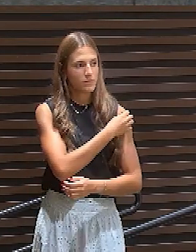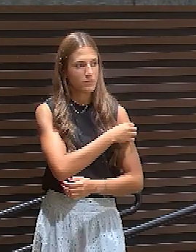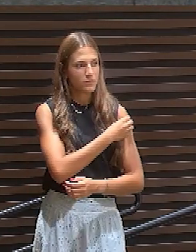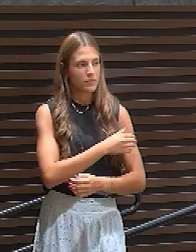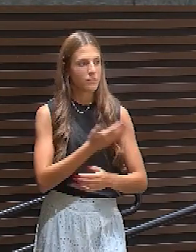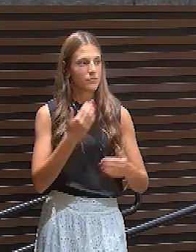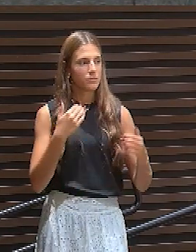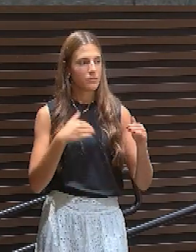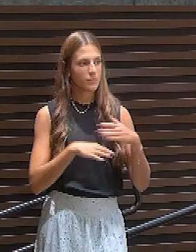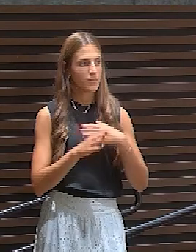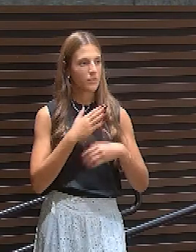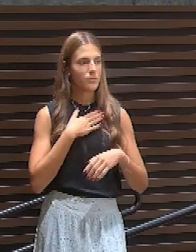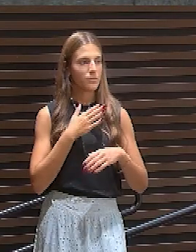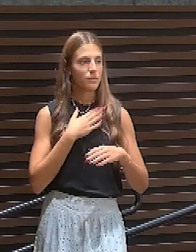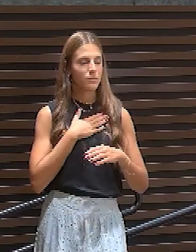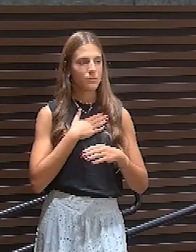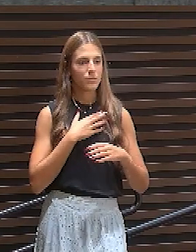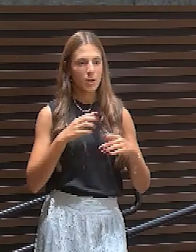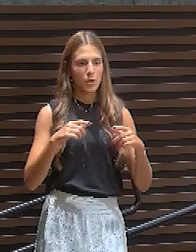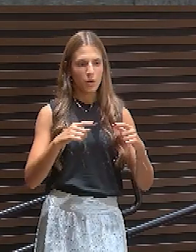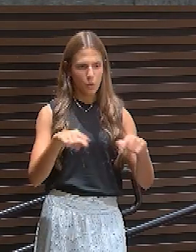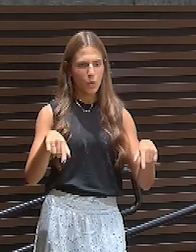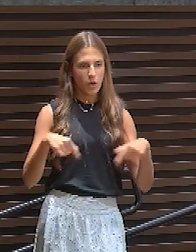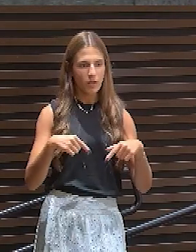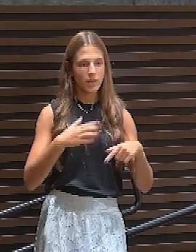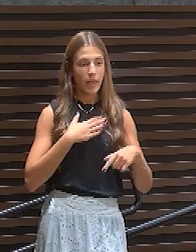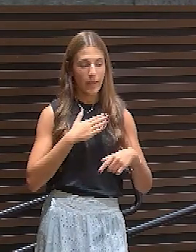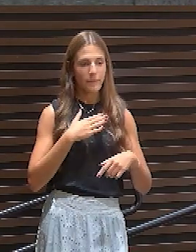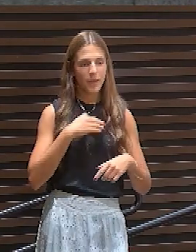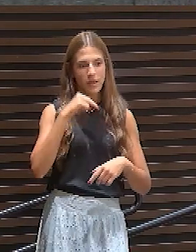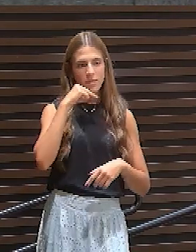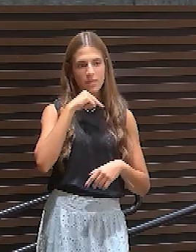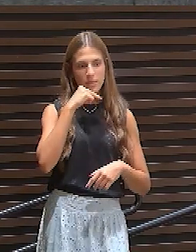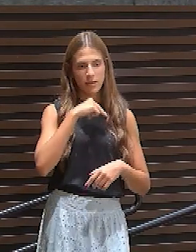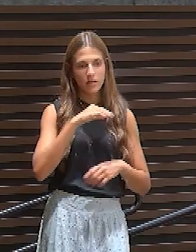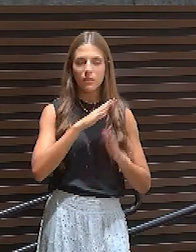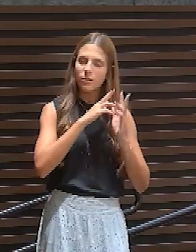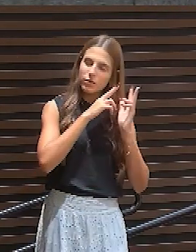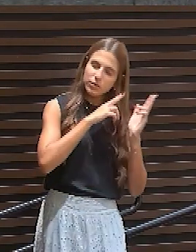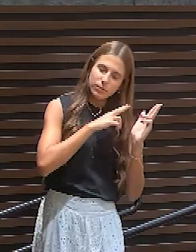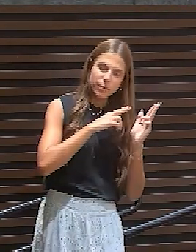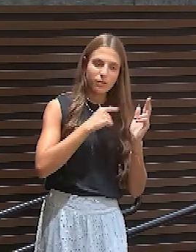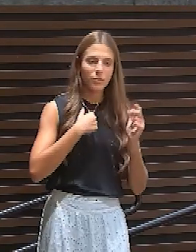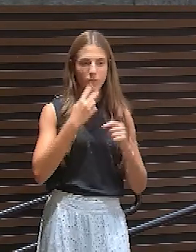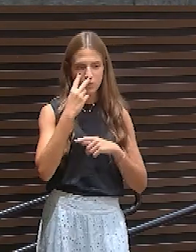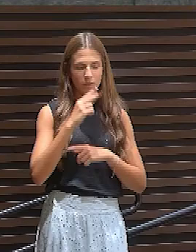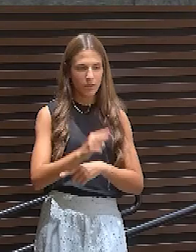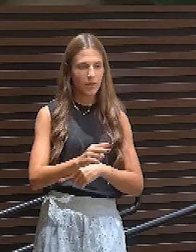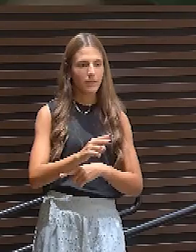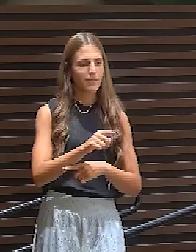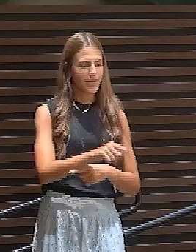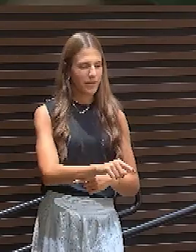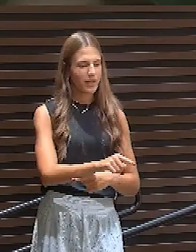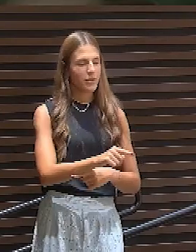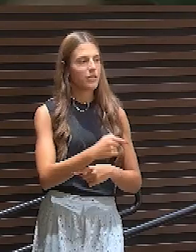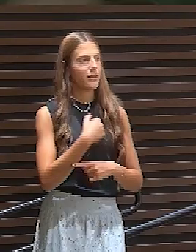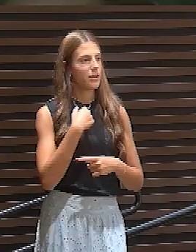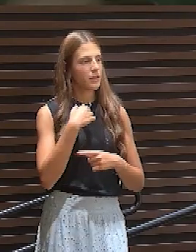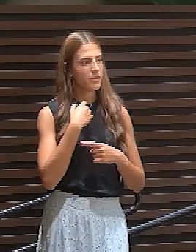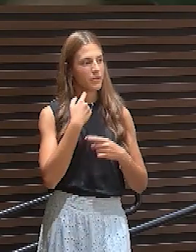estava dormindo. E é uma beleza olhar para ela assim, e eu disse: Senhor,